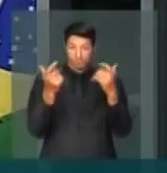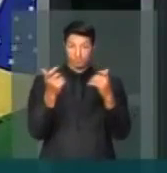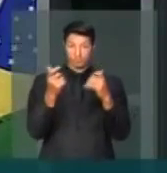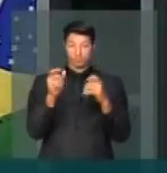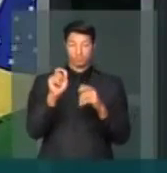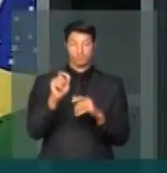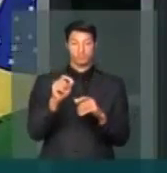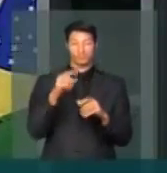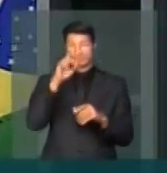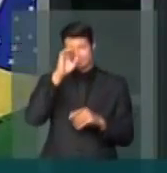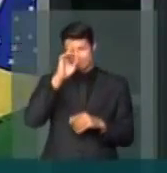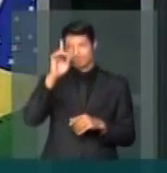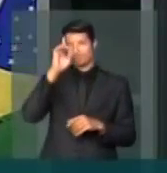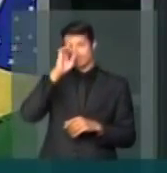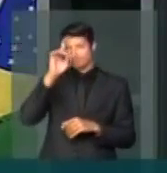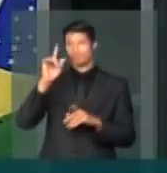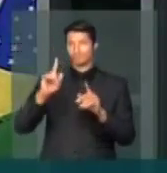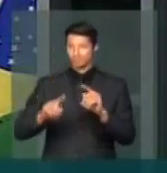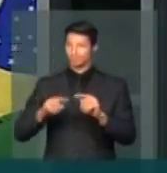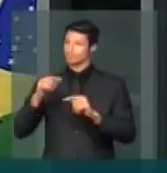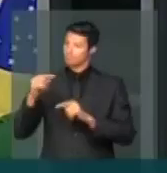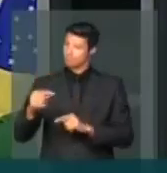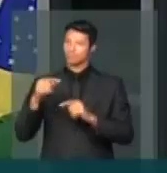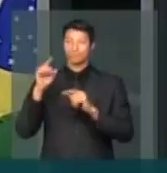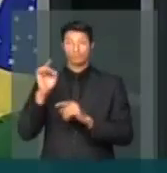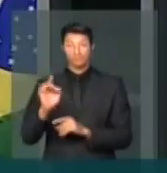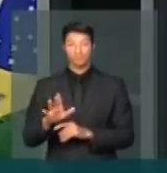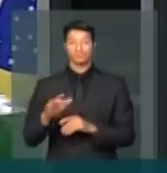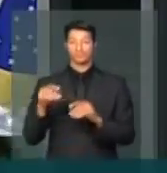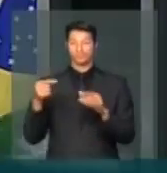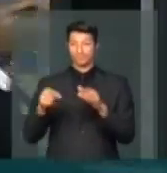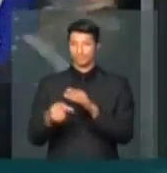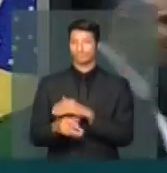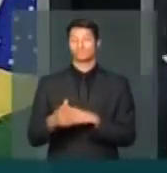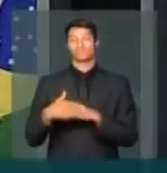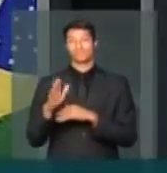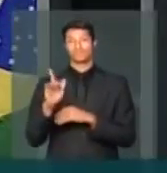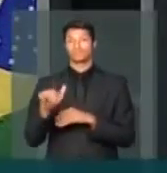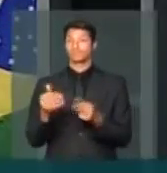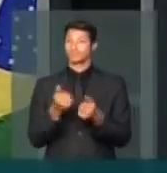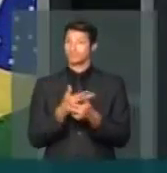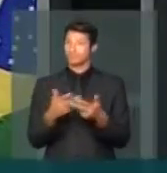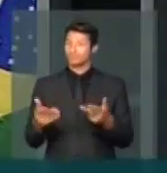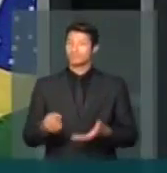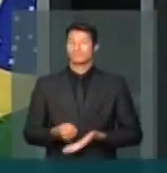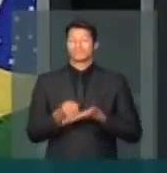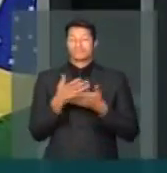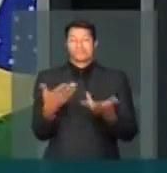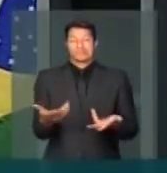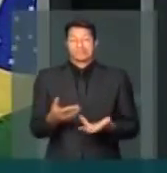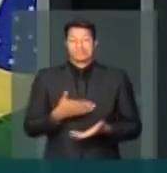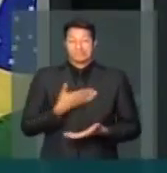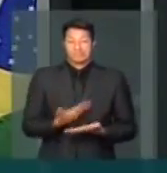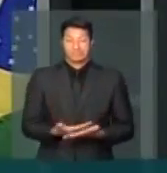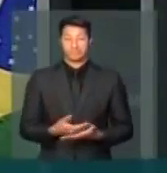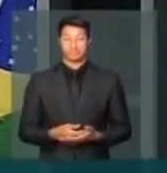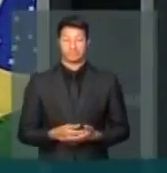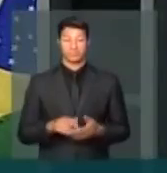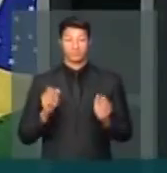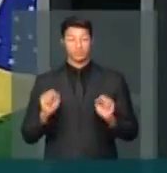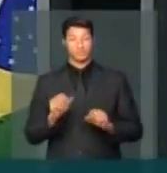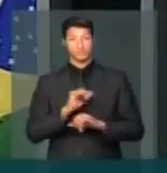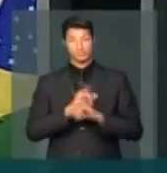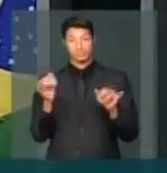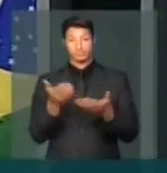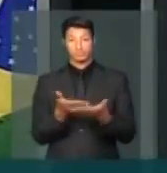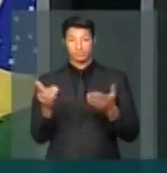que a cada dia que passa, ela só se agrava. É uma coisa impressionante. Basta dizer